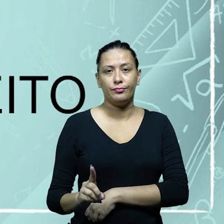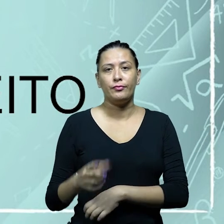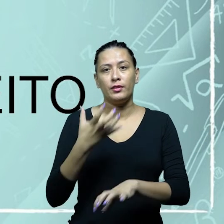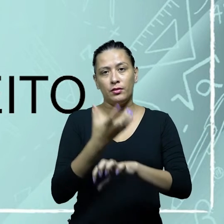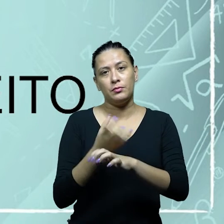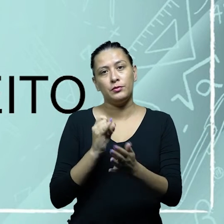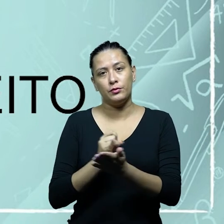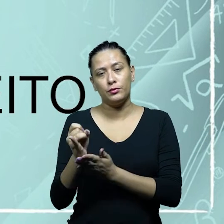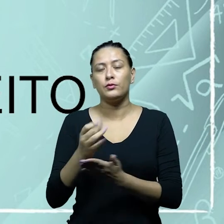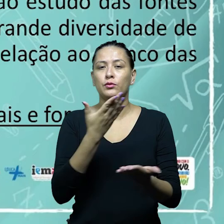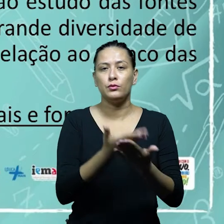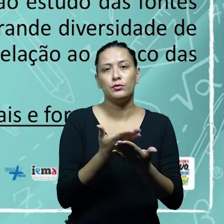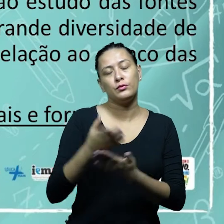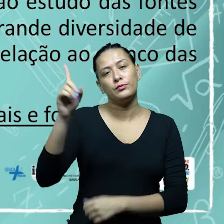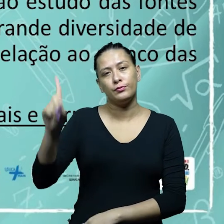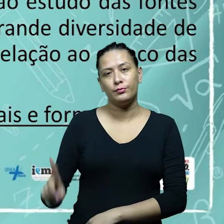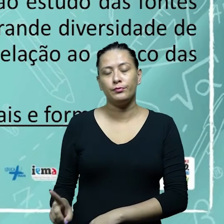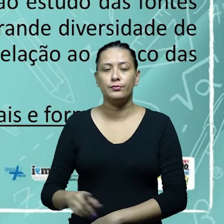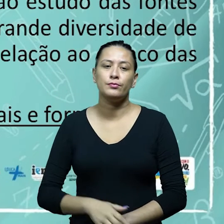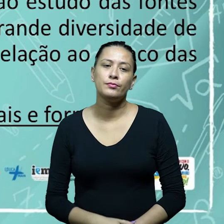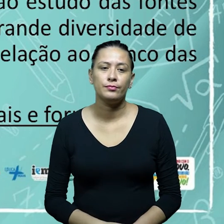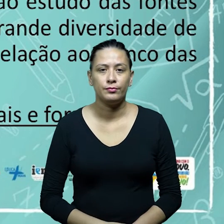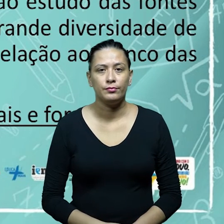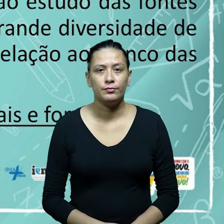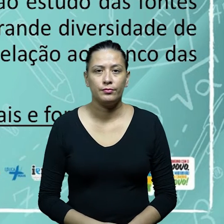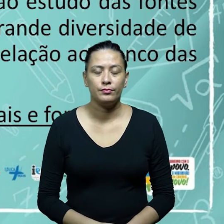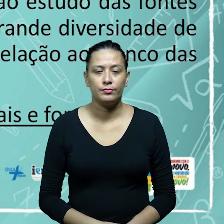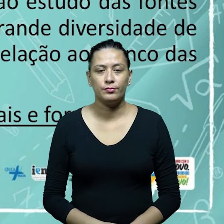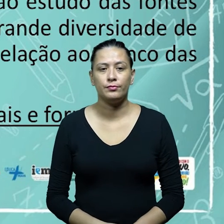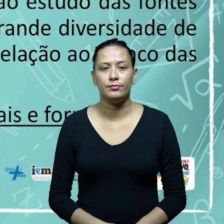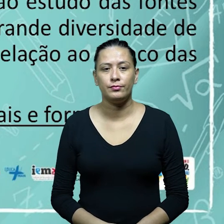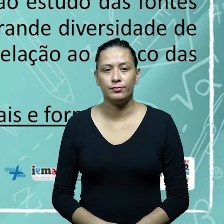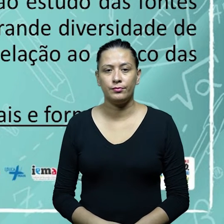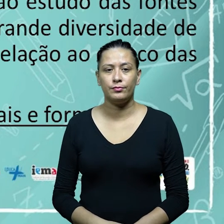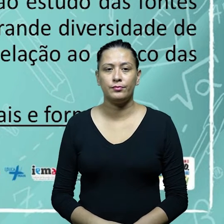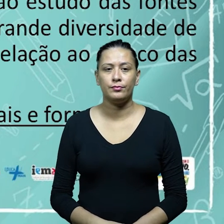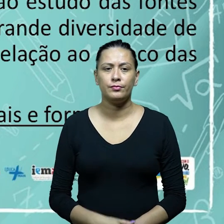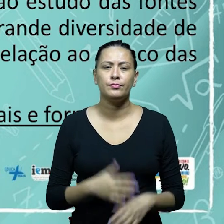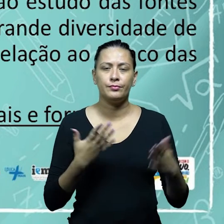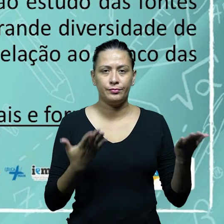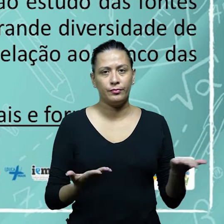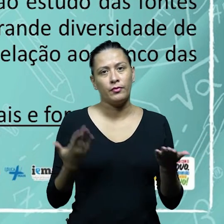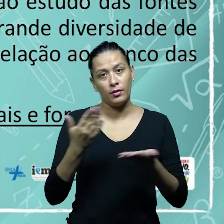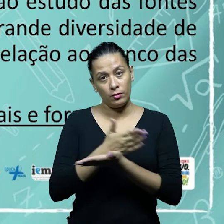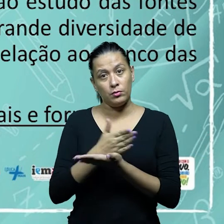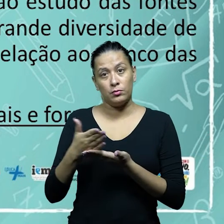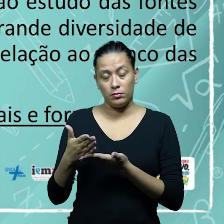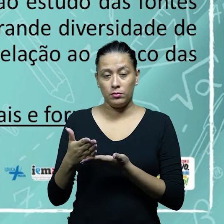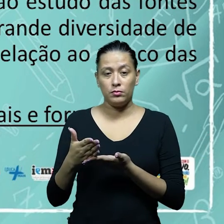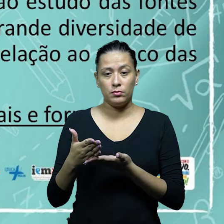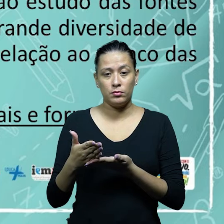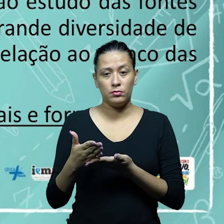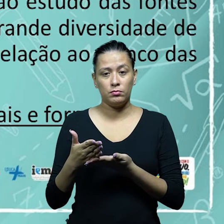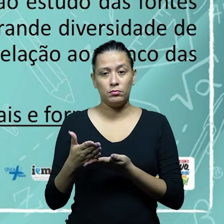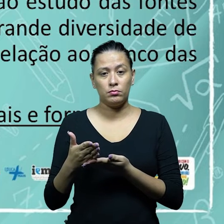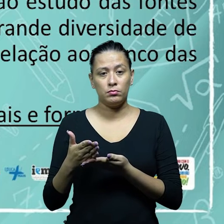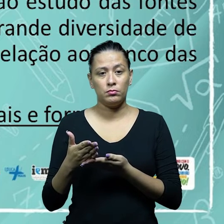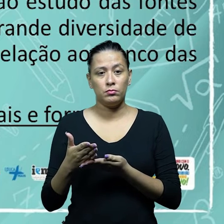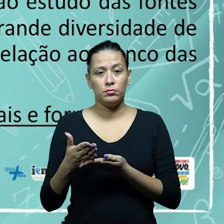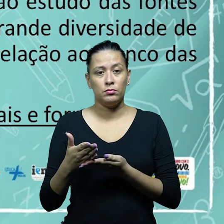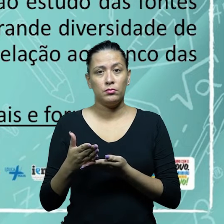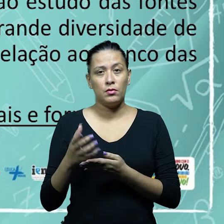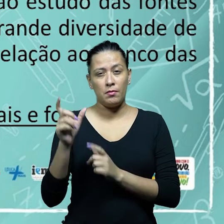Introdução ao Estudo do direito o bom é inicialmente a gente precisa